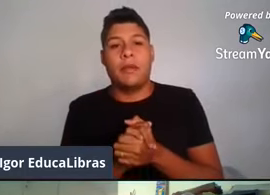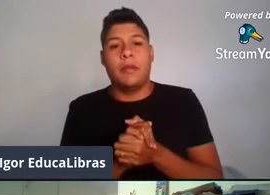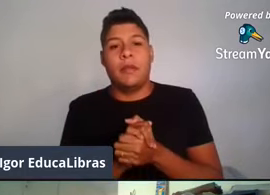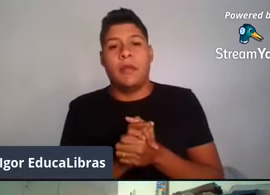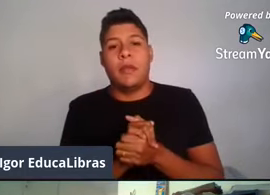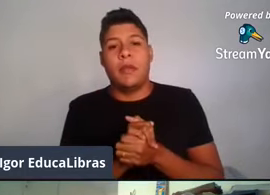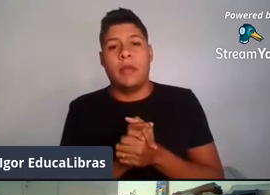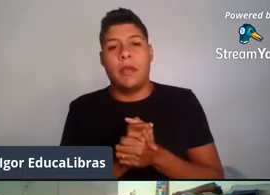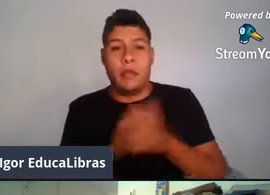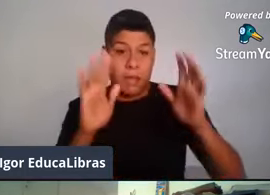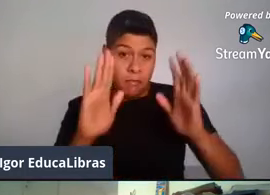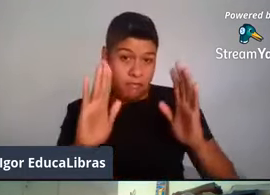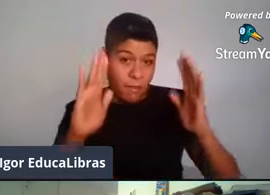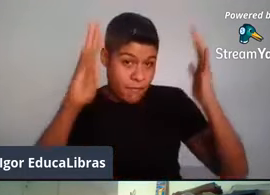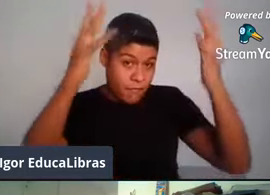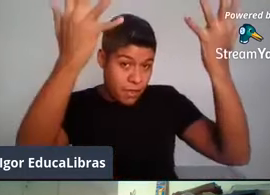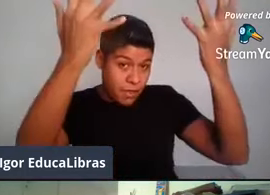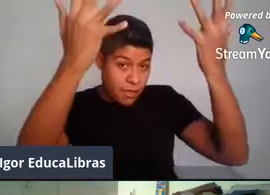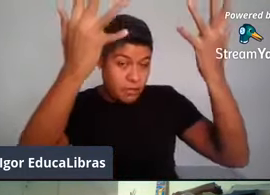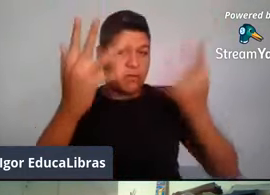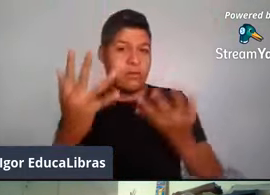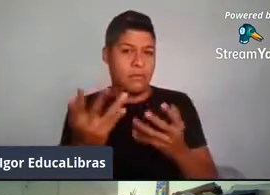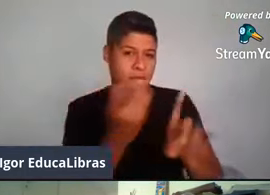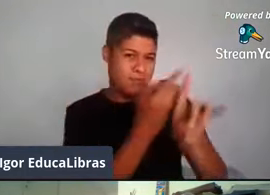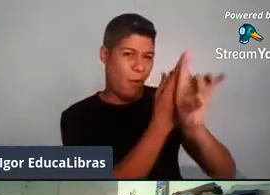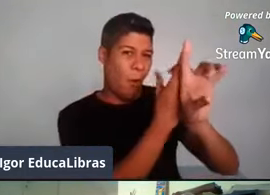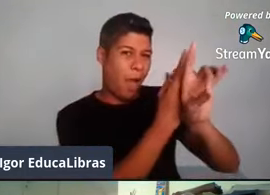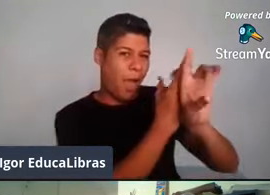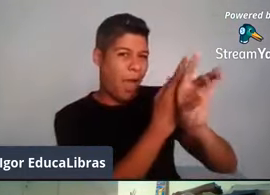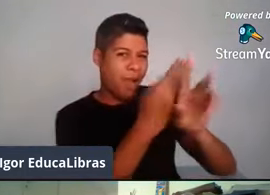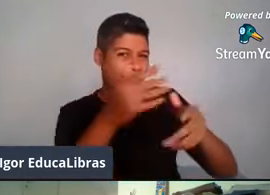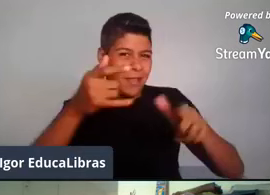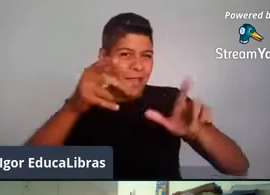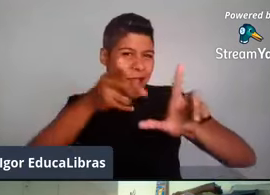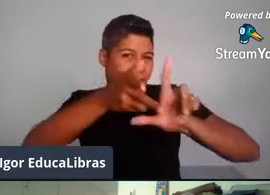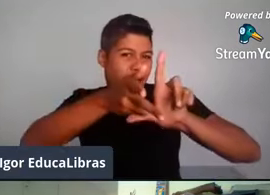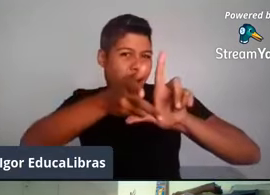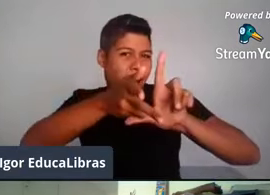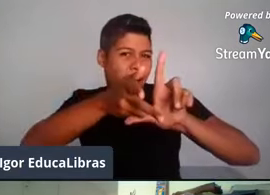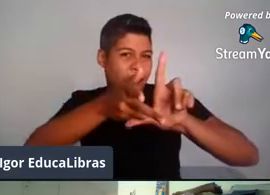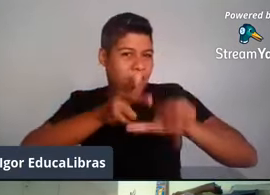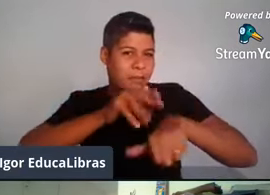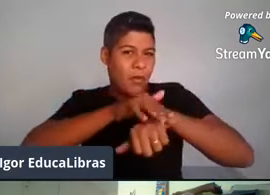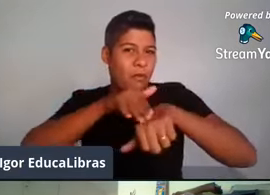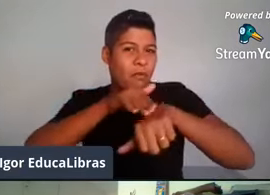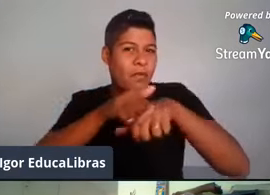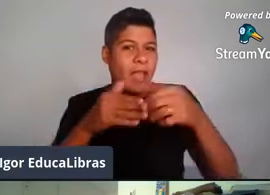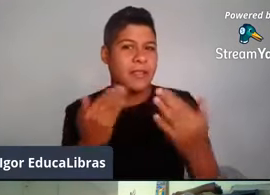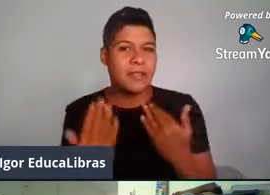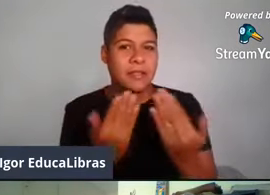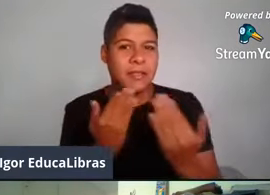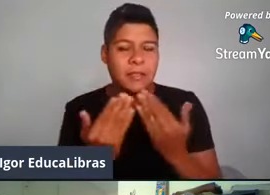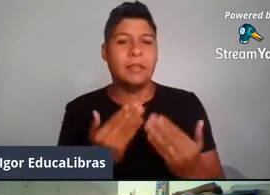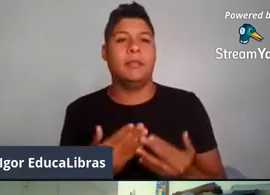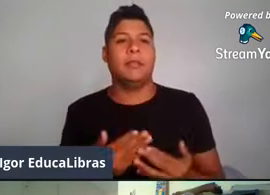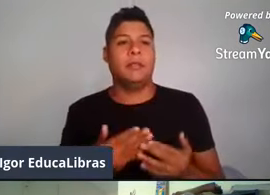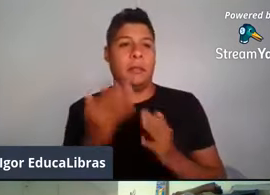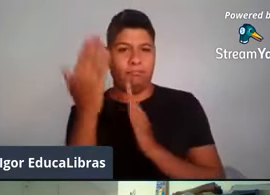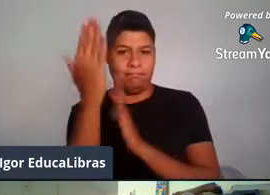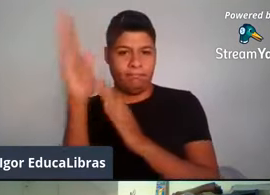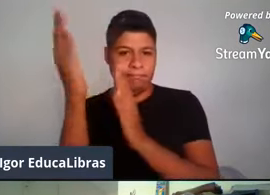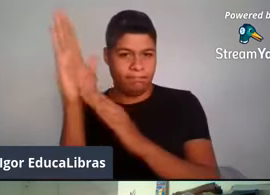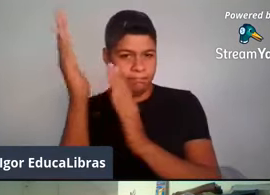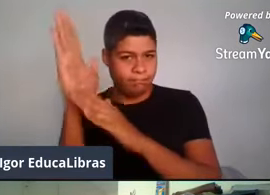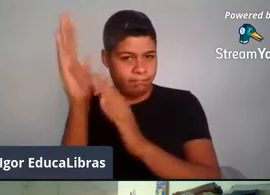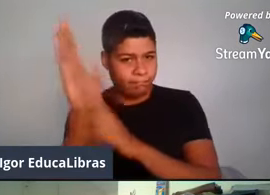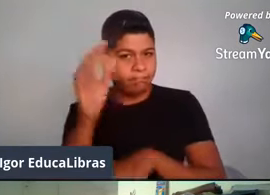esses eventos virtuais, né, essas lives, essas conversas, para continuar celebrando, comemorando os